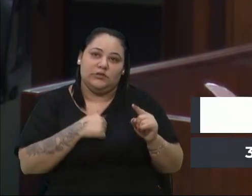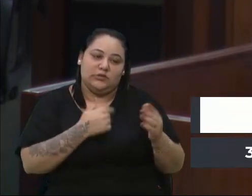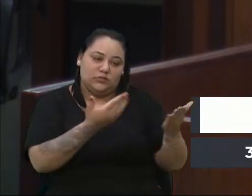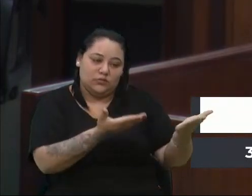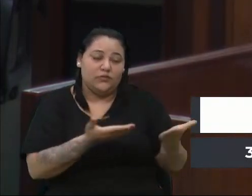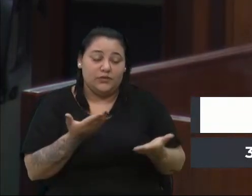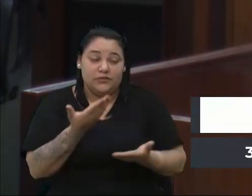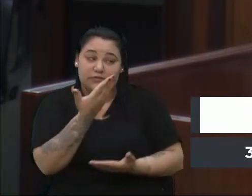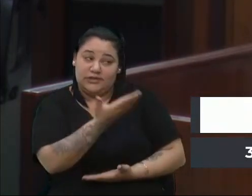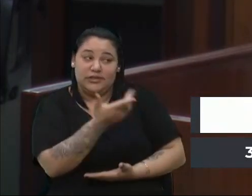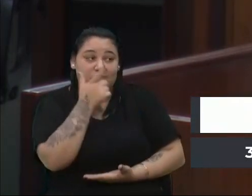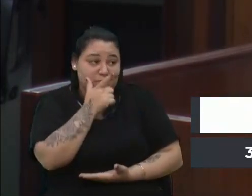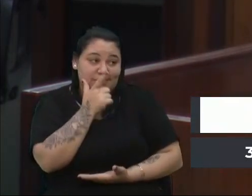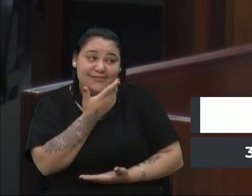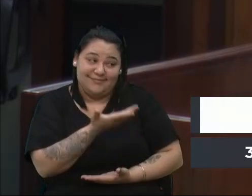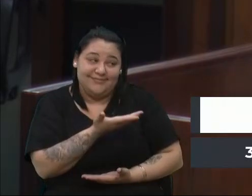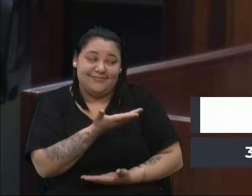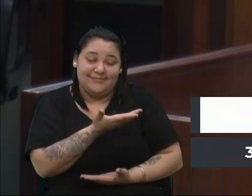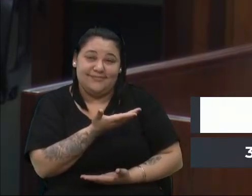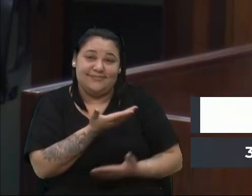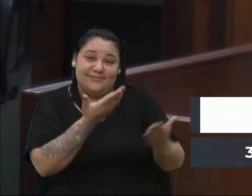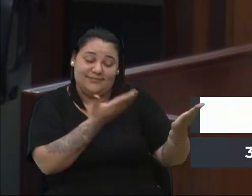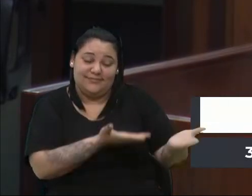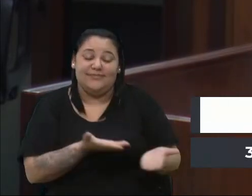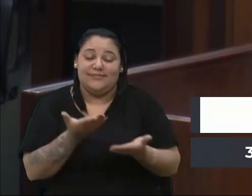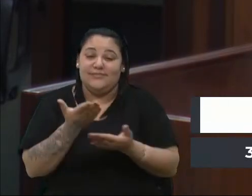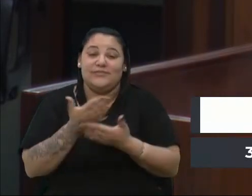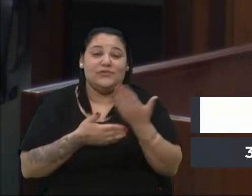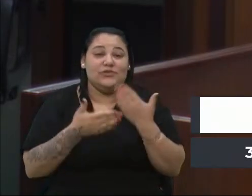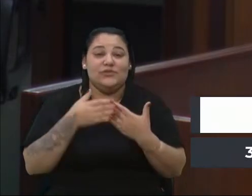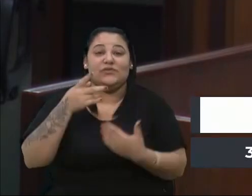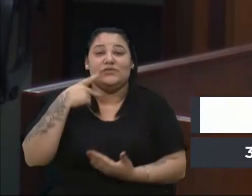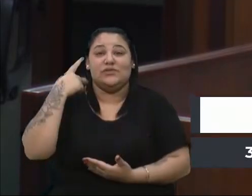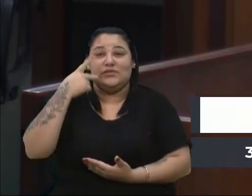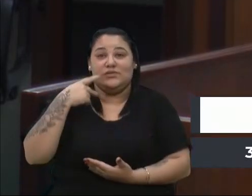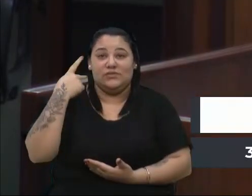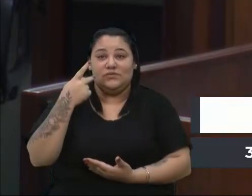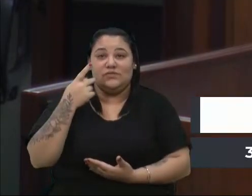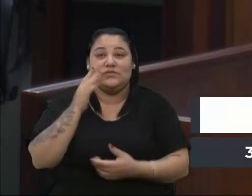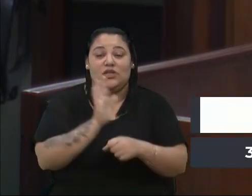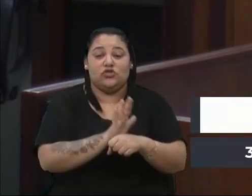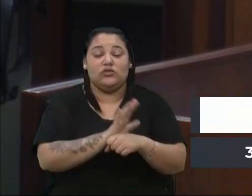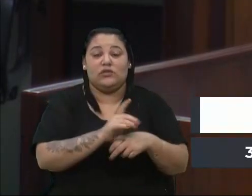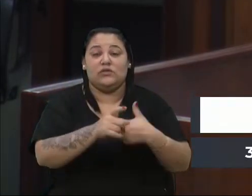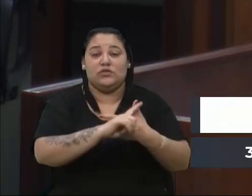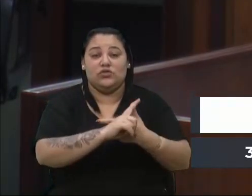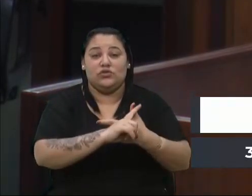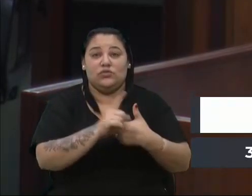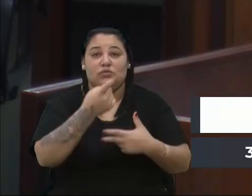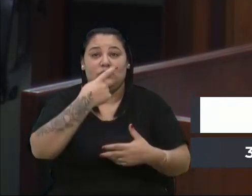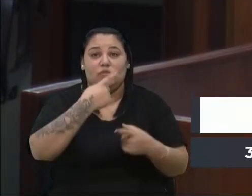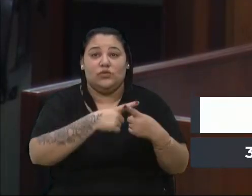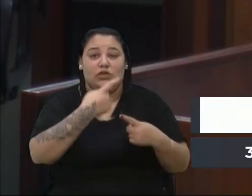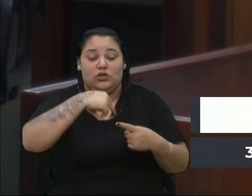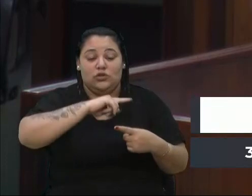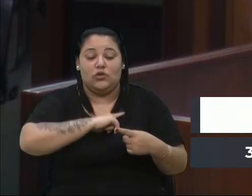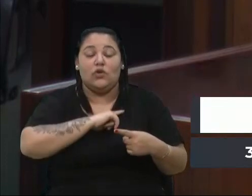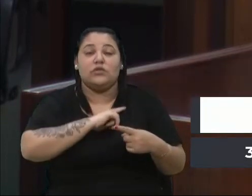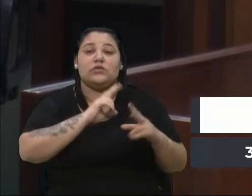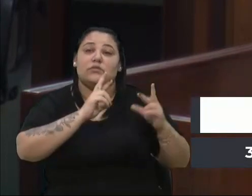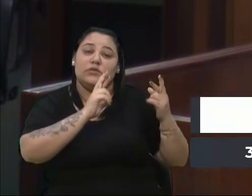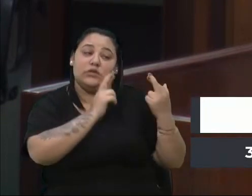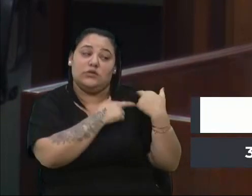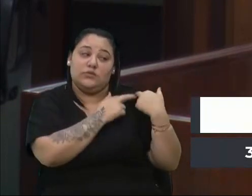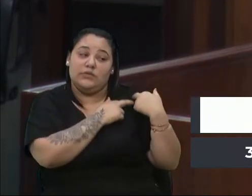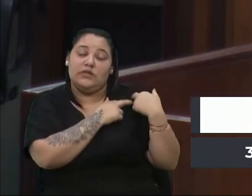vereador, Lucas Carinato, convido dos demais vereadores para nós ajudar o executivo, porque nós também somos responsáveis. A